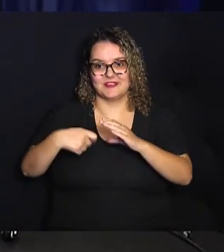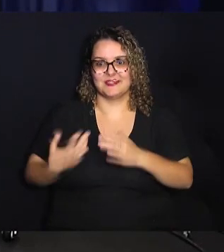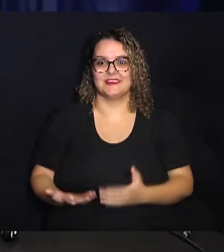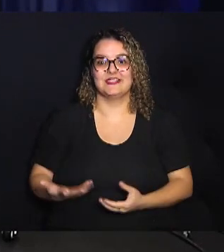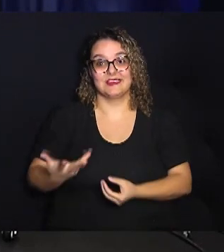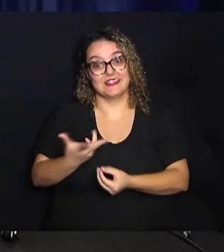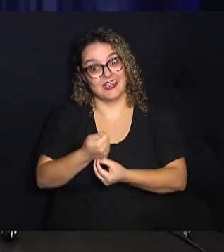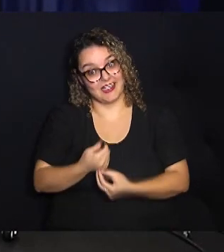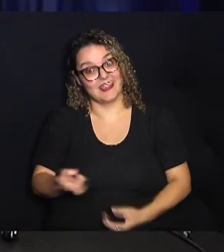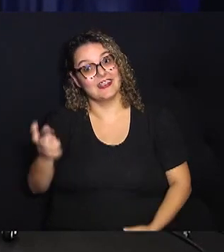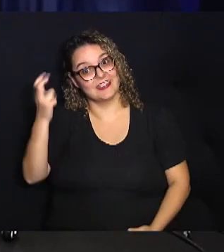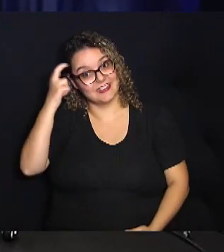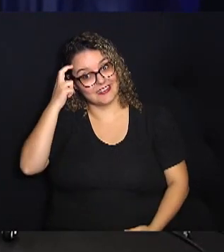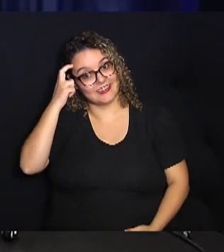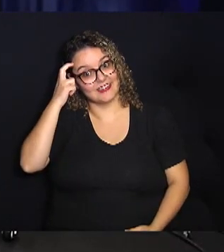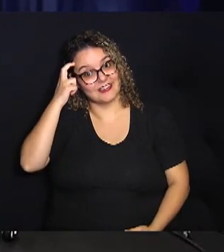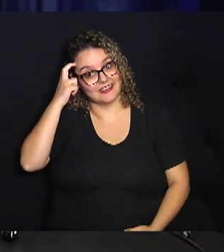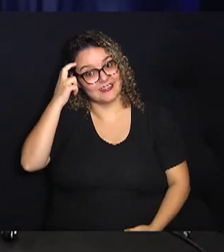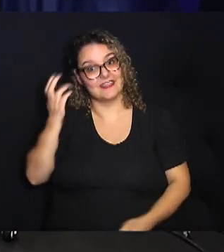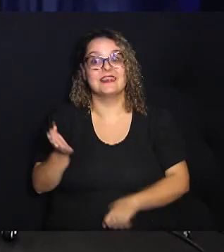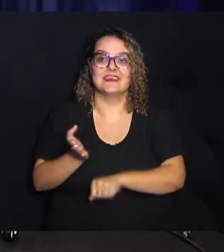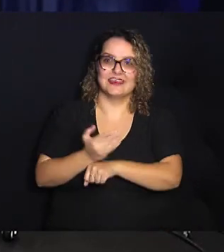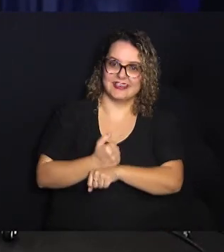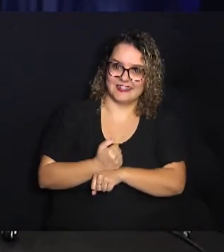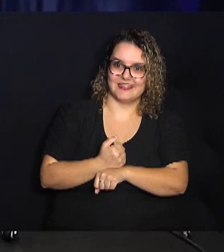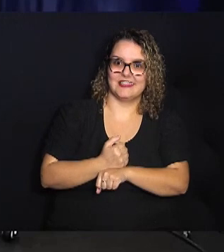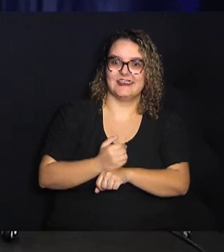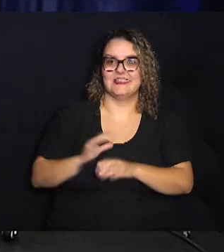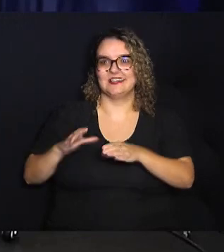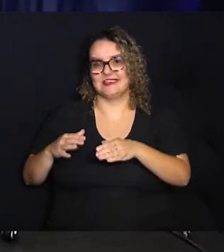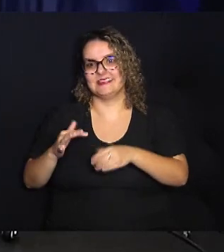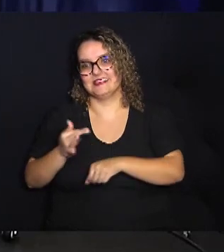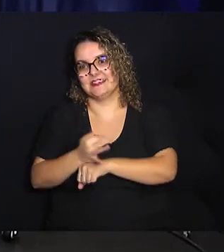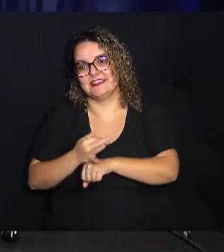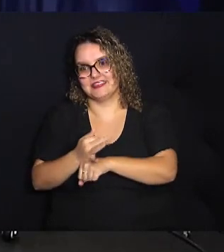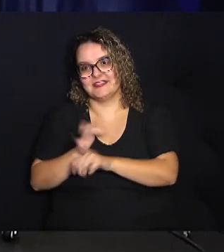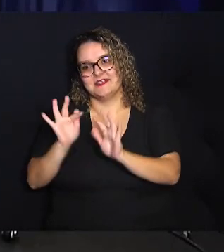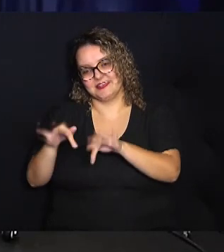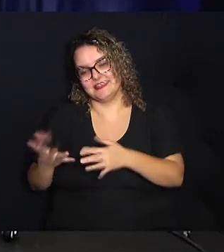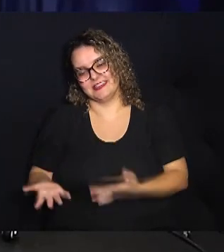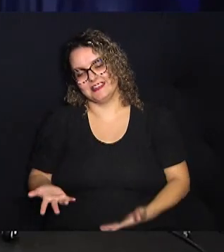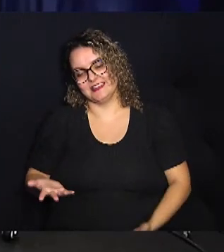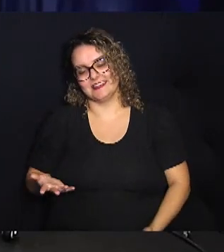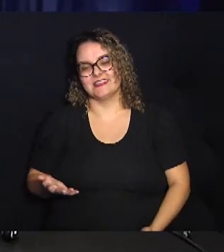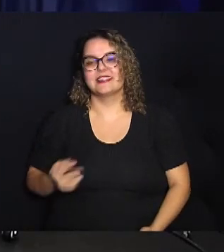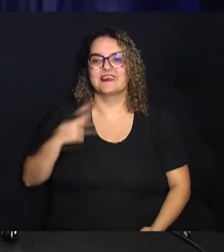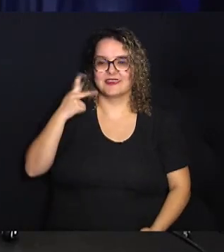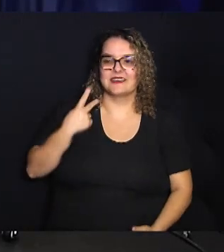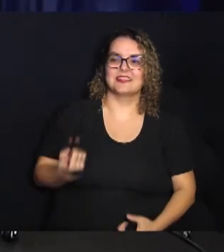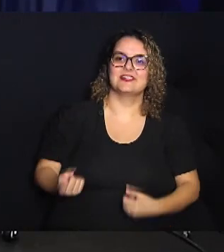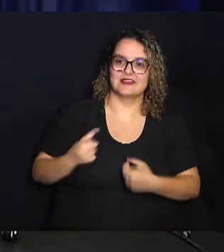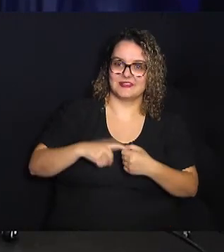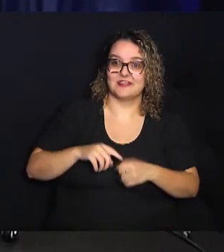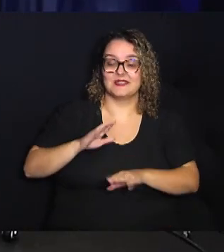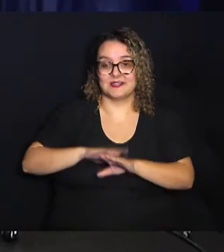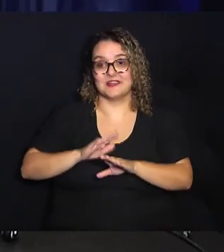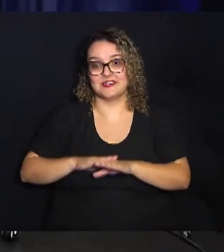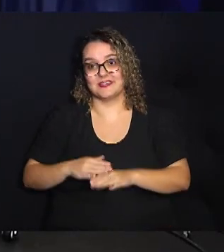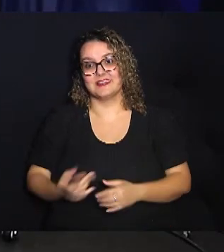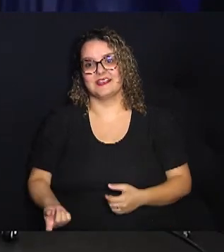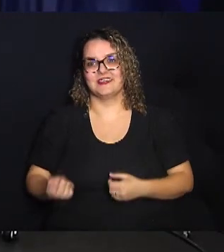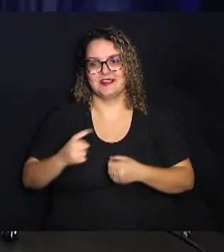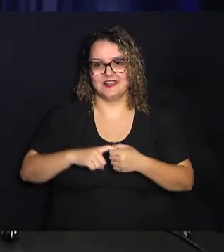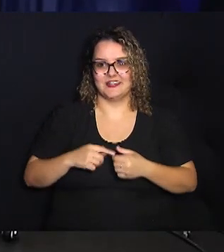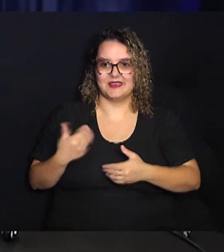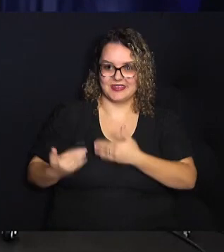Artes e Cultura, antes do recesso parlamentar finalizar, né? E depois as atividades parlamentares retomam e a